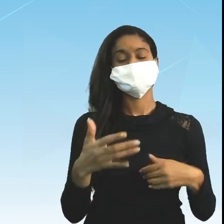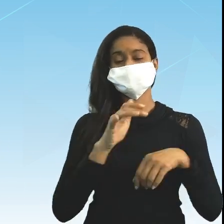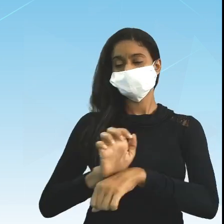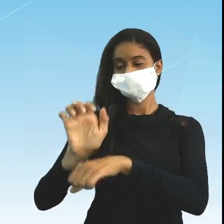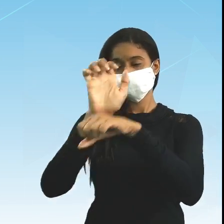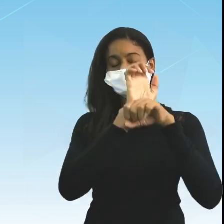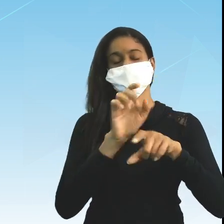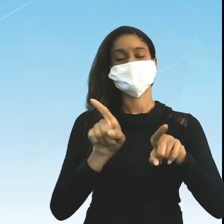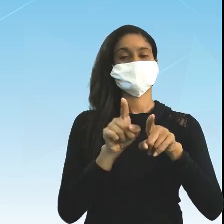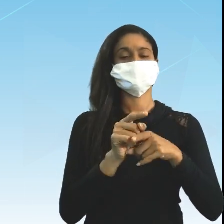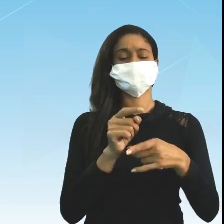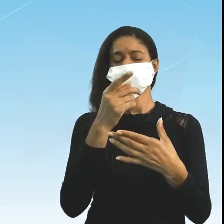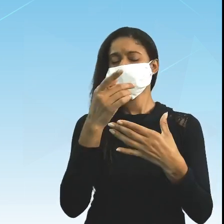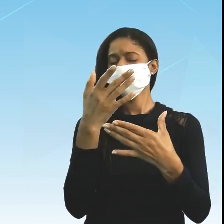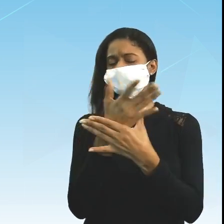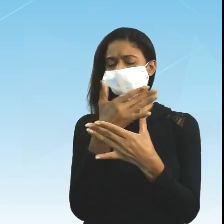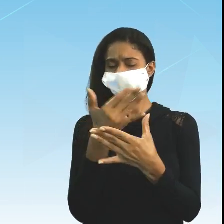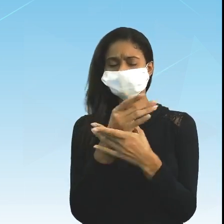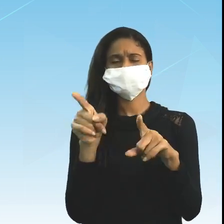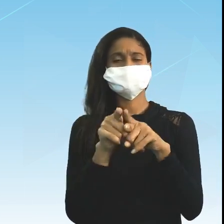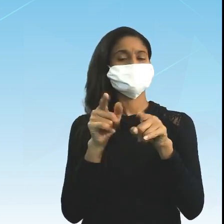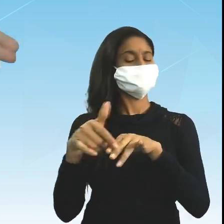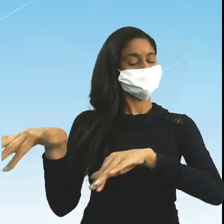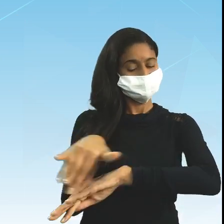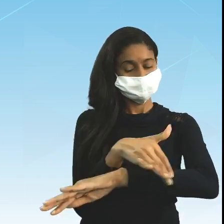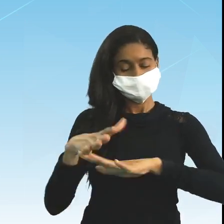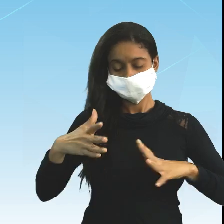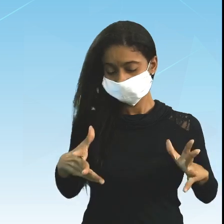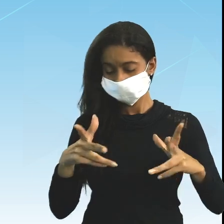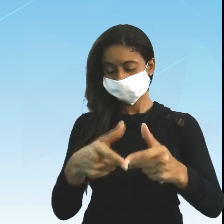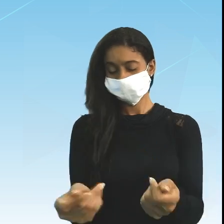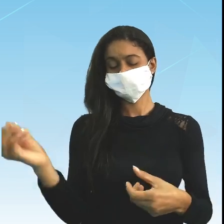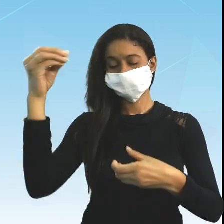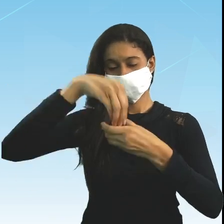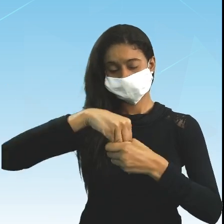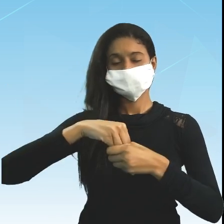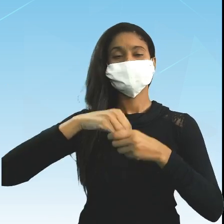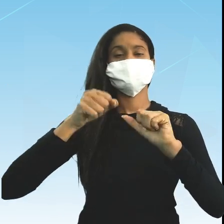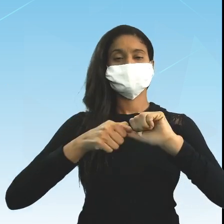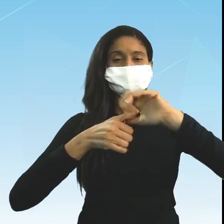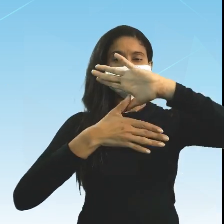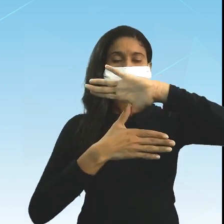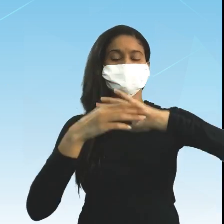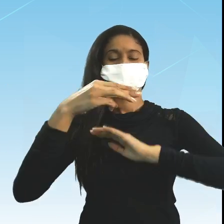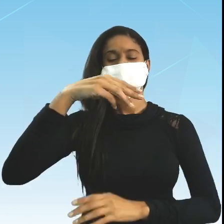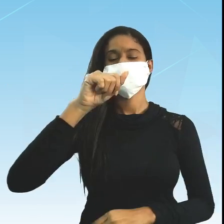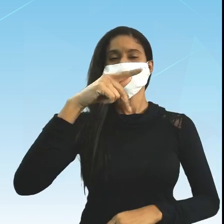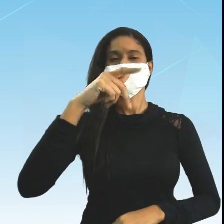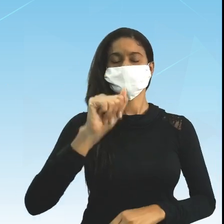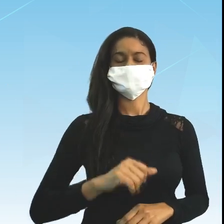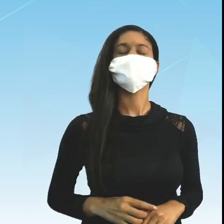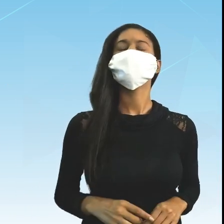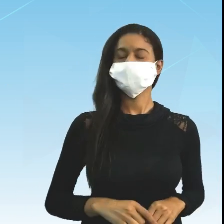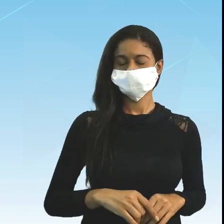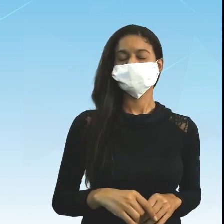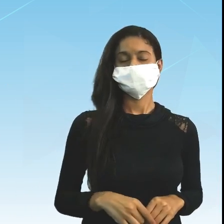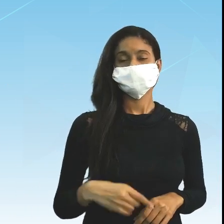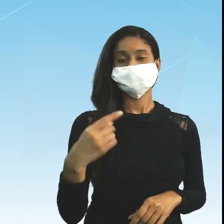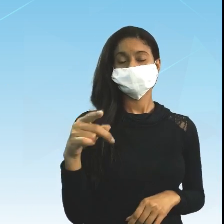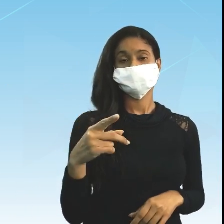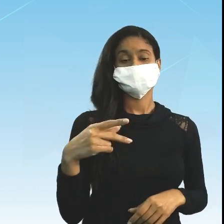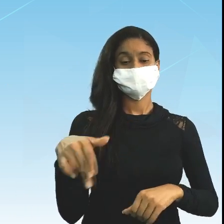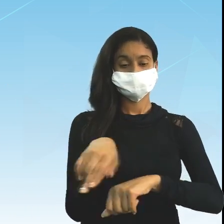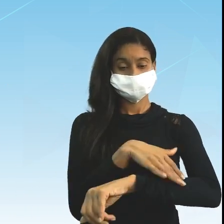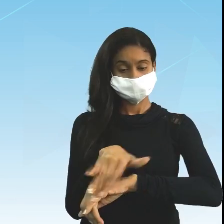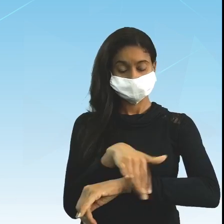estado, municípios e rua. Tudo dá dentro do mapa, viu, meus cotocos de gente? Até sua ruazinha, rua